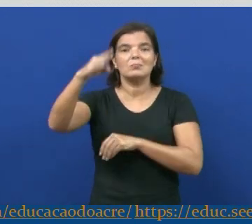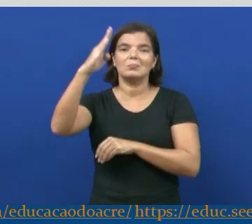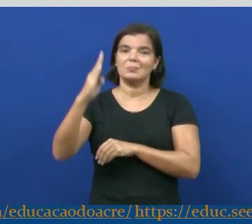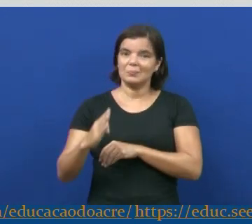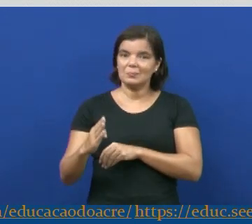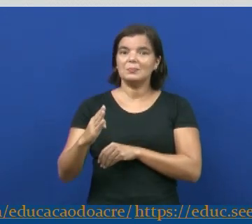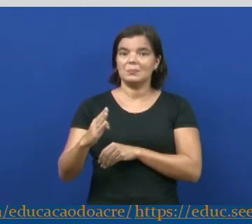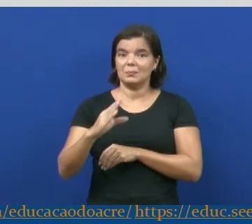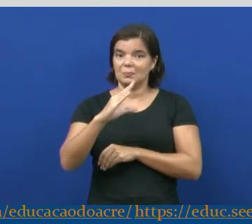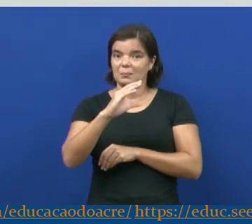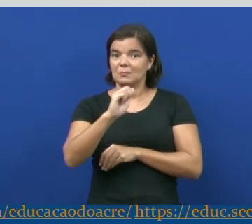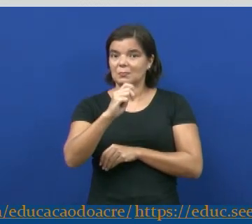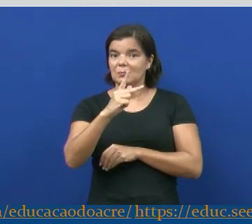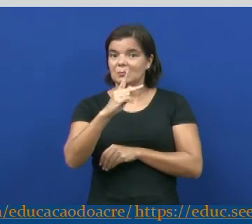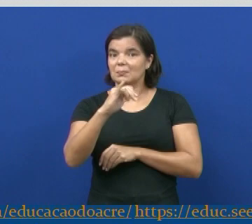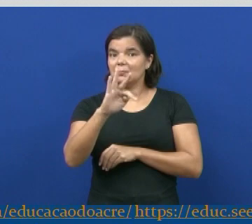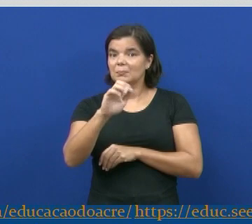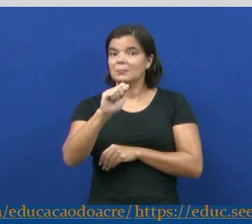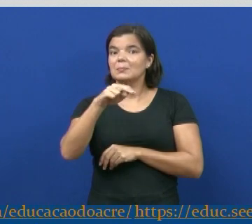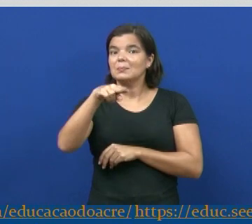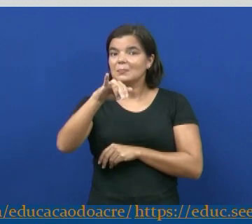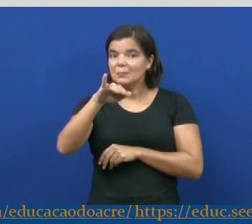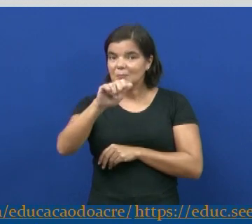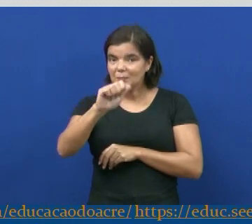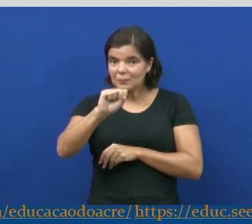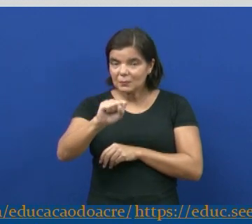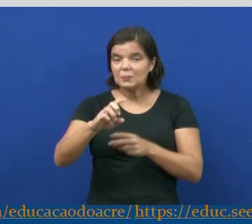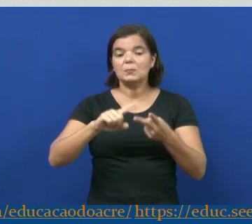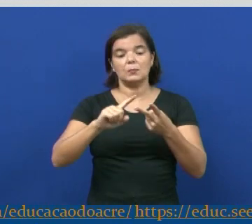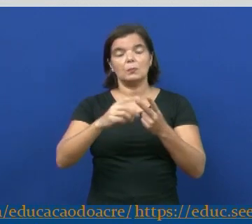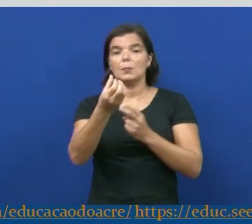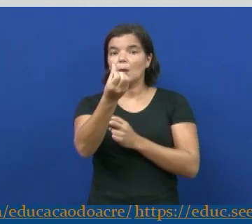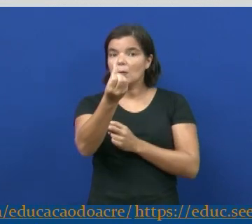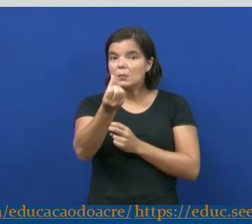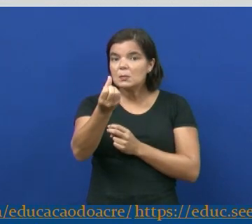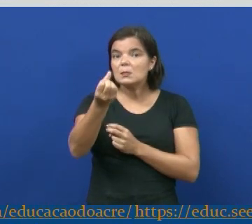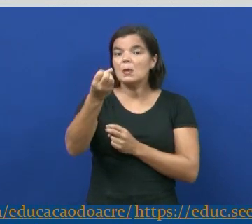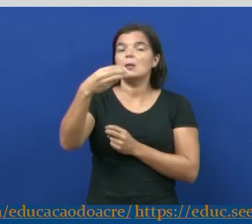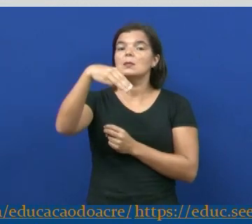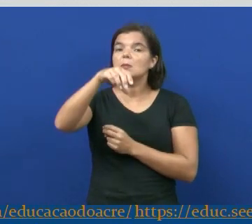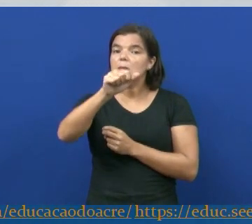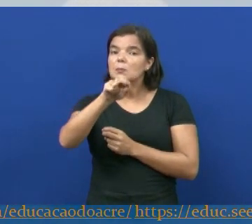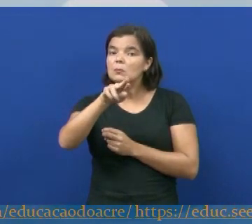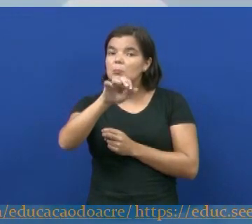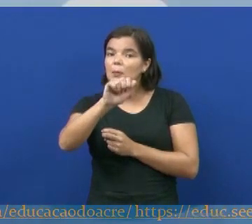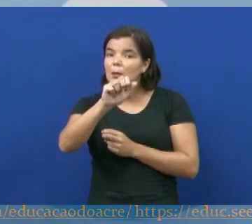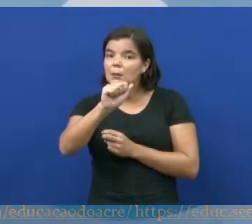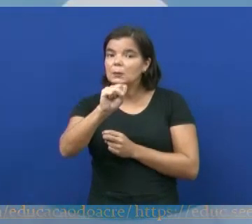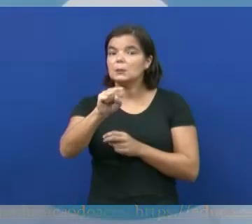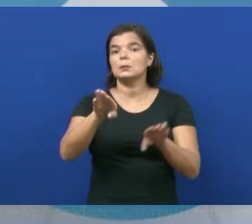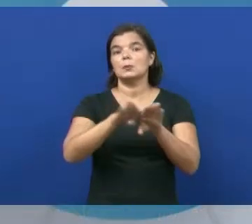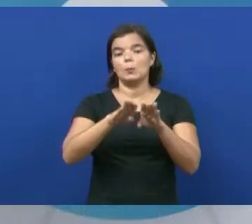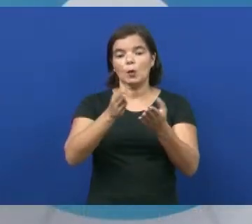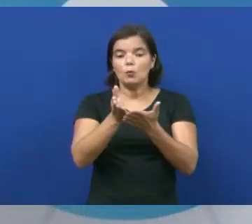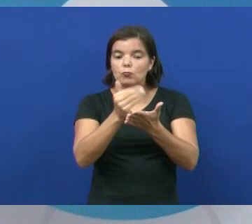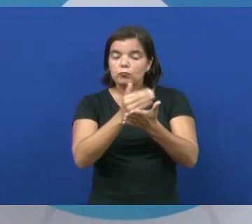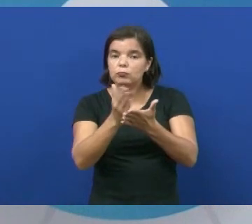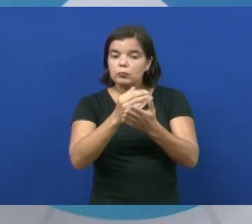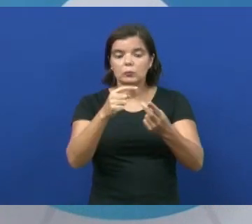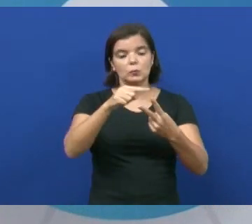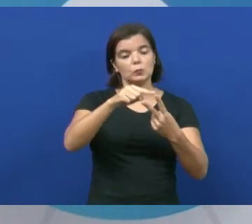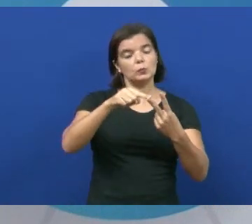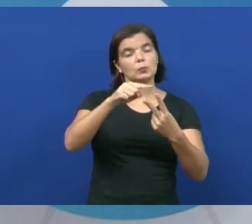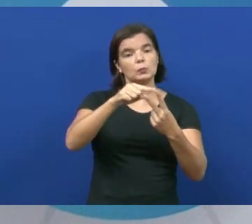que seriam as capitanias hereditárias e as Seis Marias, né, onde foi dividido, né, em principalmente 12